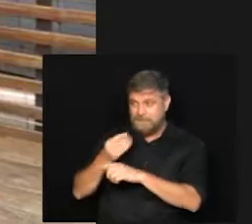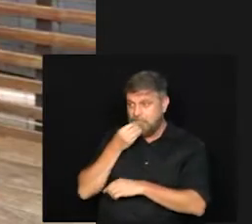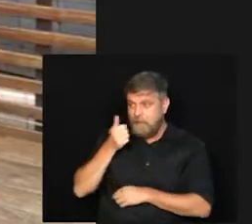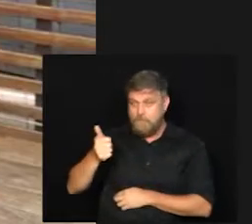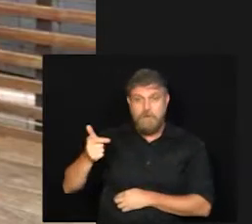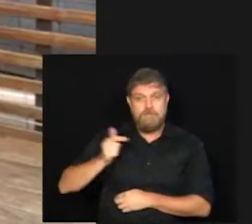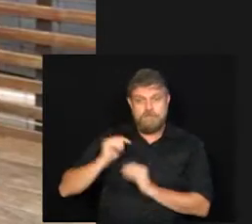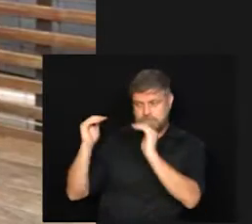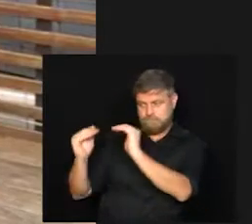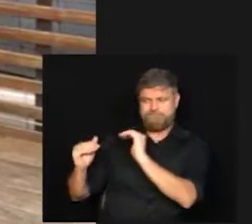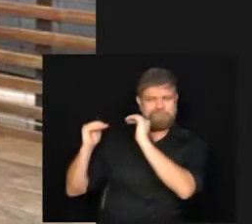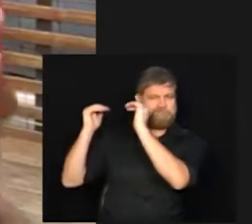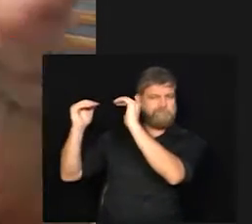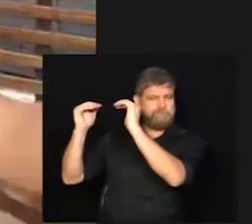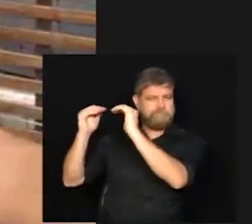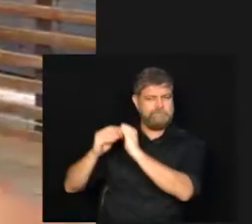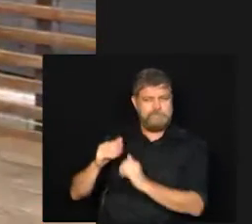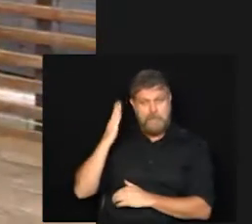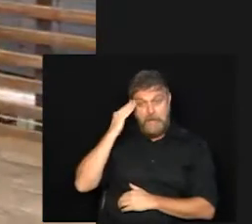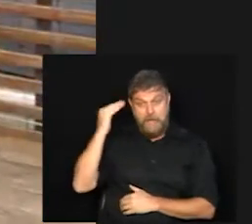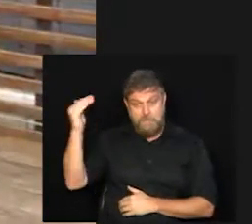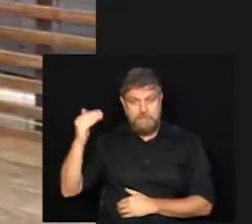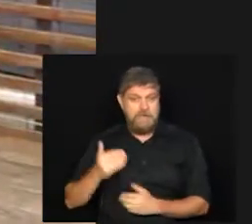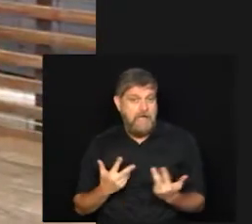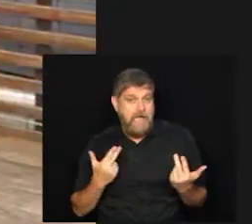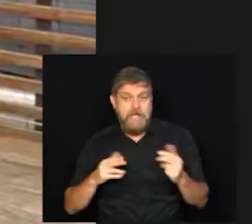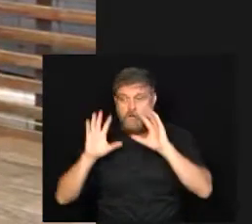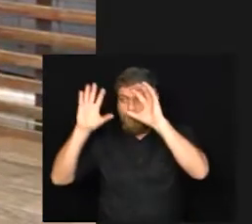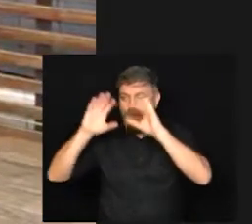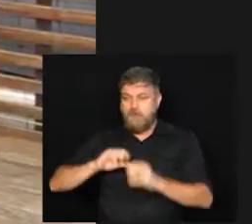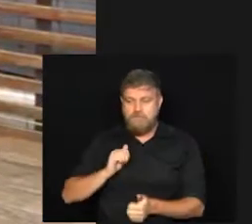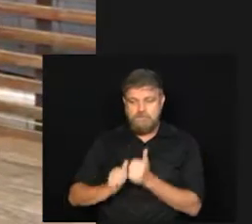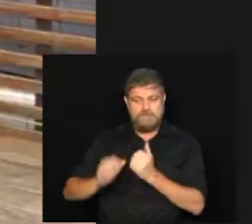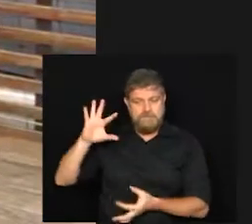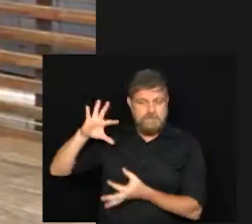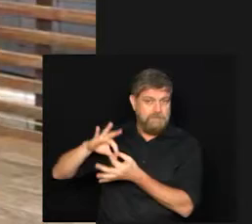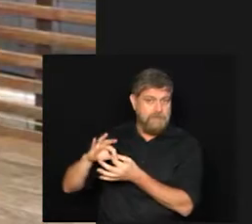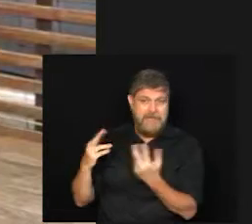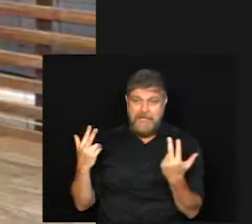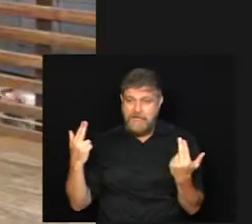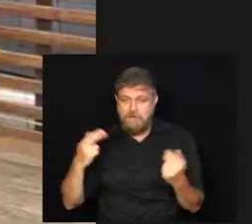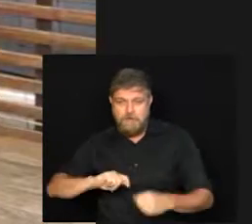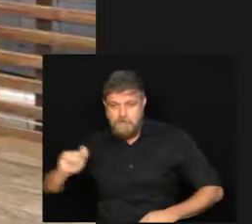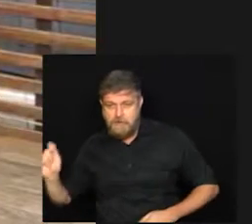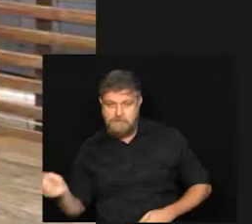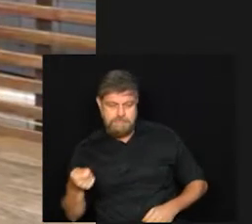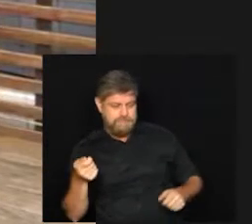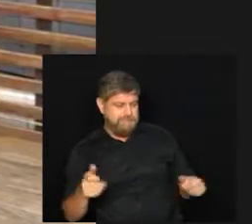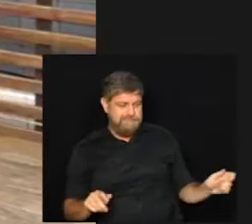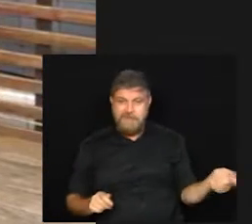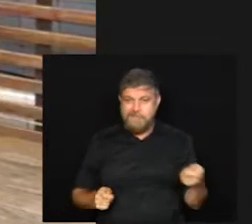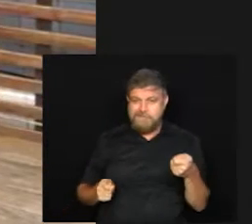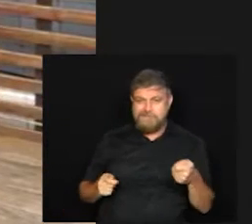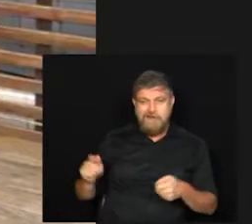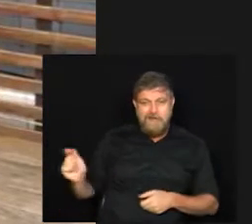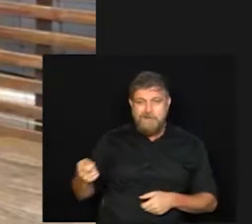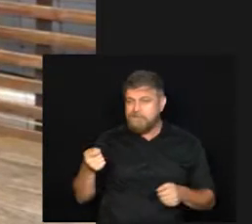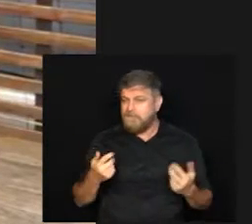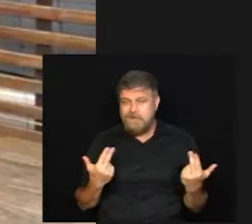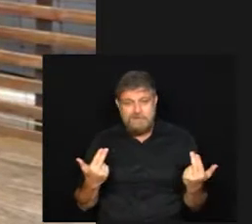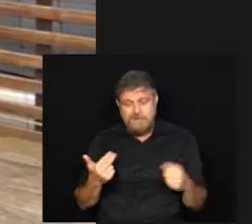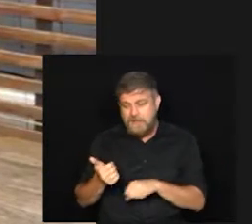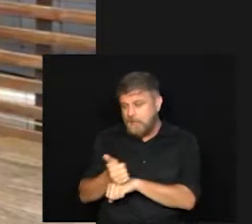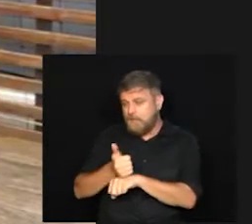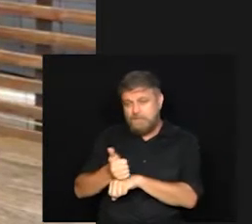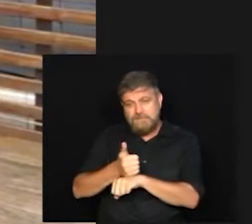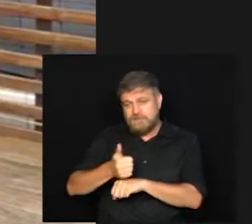os times de mais nome, assim como os eventos de futebol também. Em muitos eventos de tênis acontecem isso, enfim, como em qualquer outro esporte